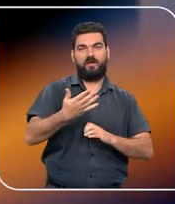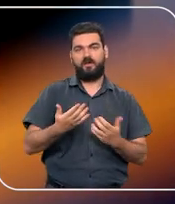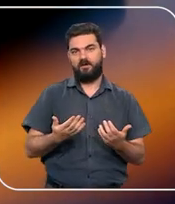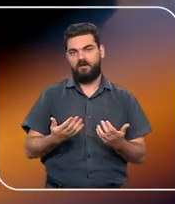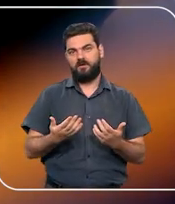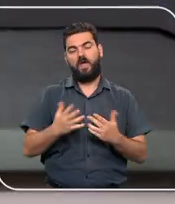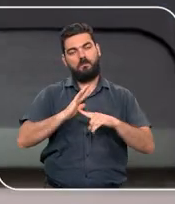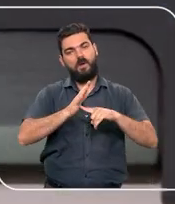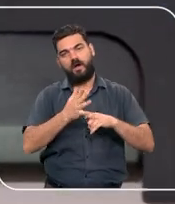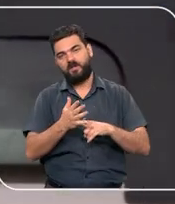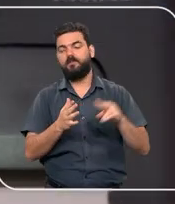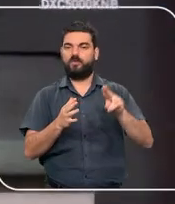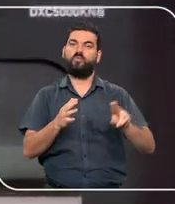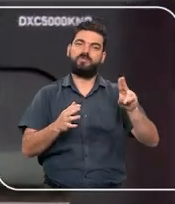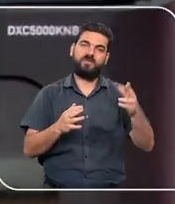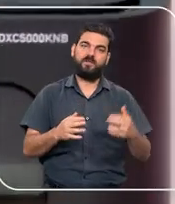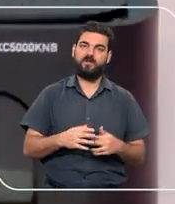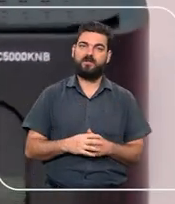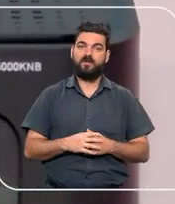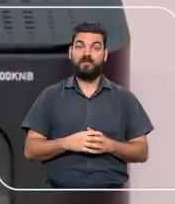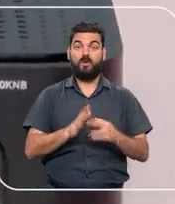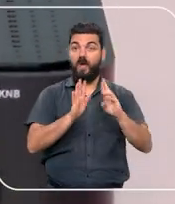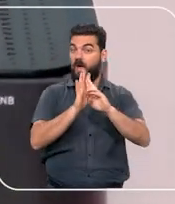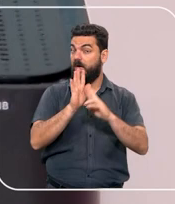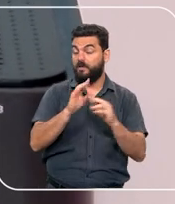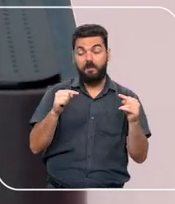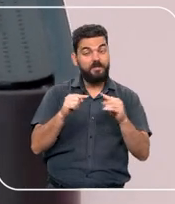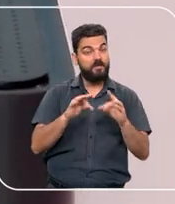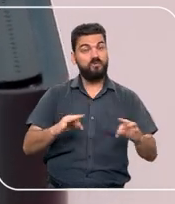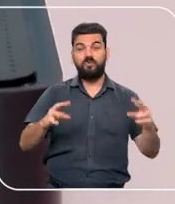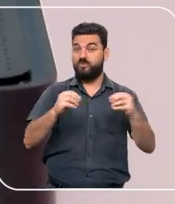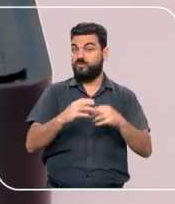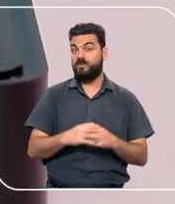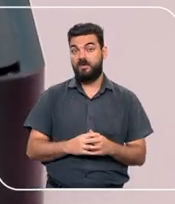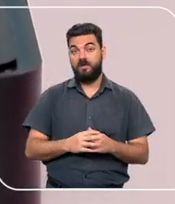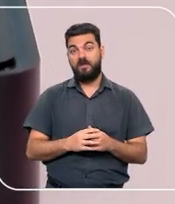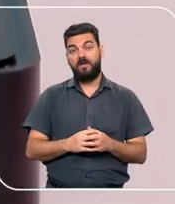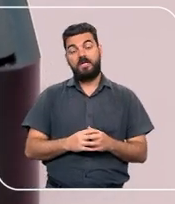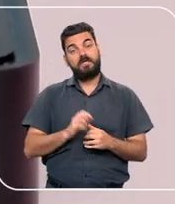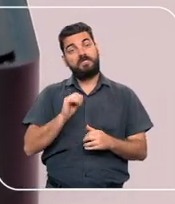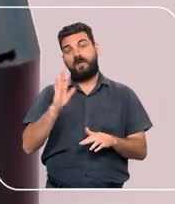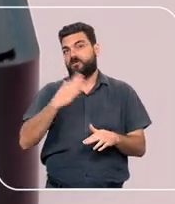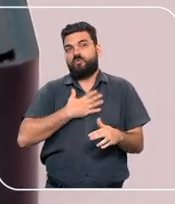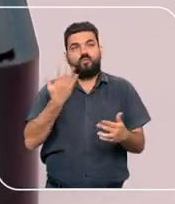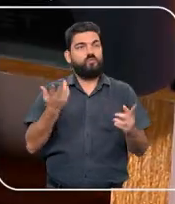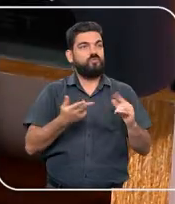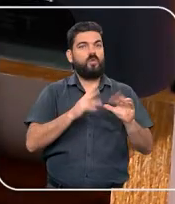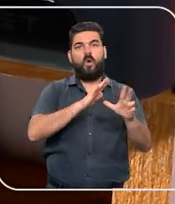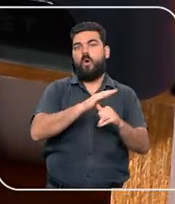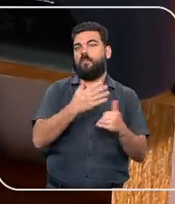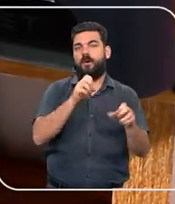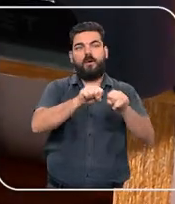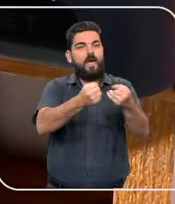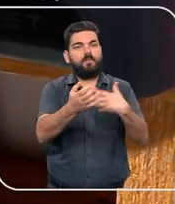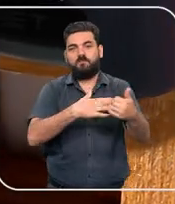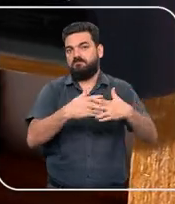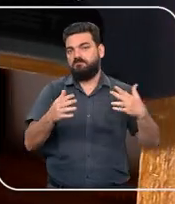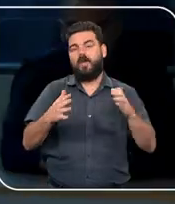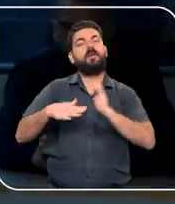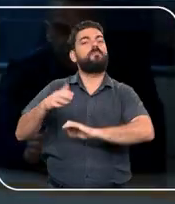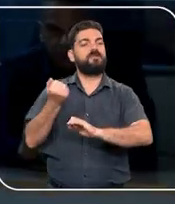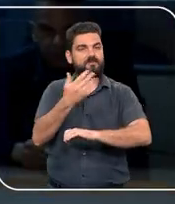e qualquer risco relacionado aos aparelhos a regra é válida mesmo diante de caso fortuito ou de força